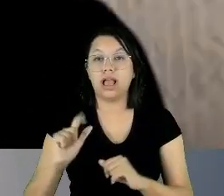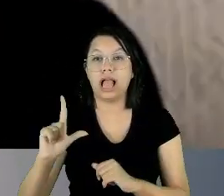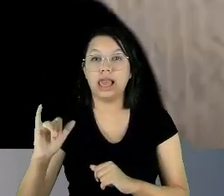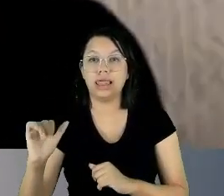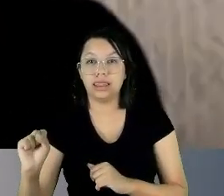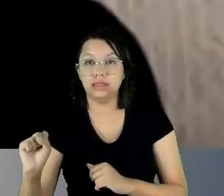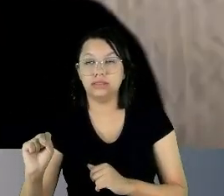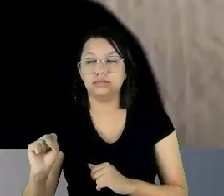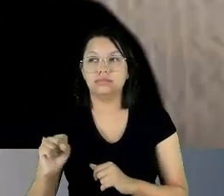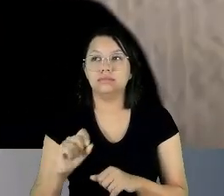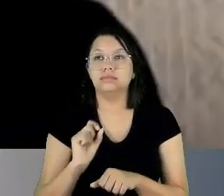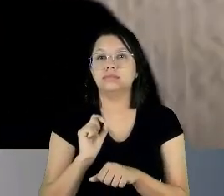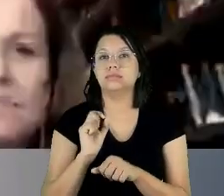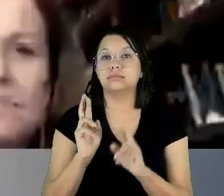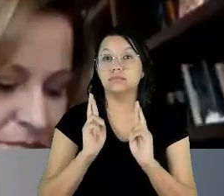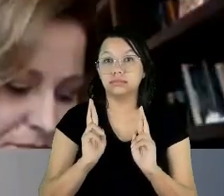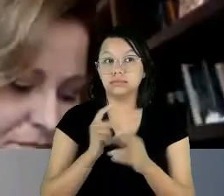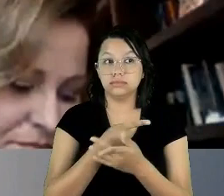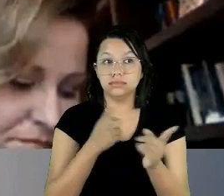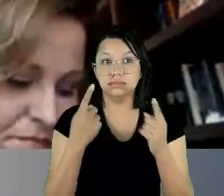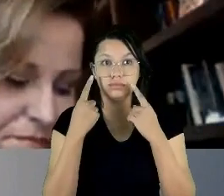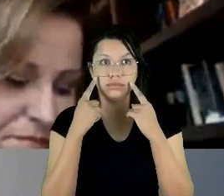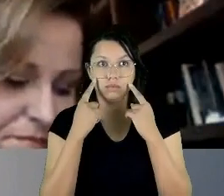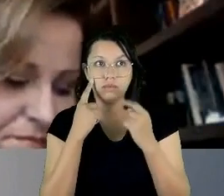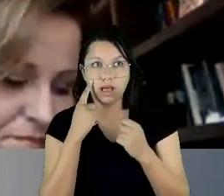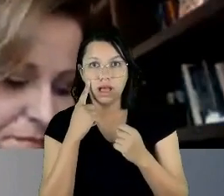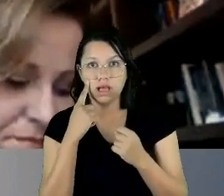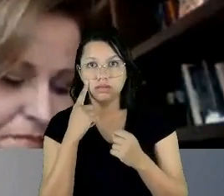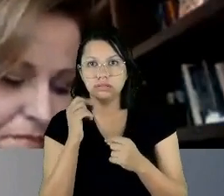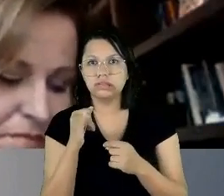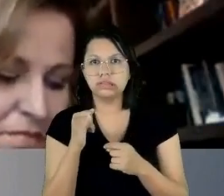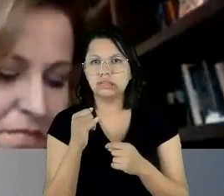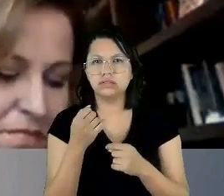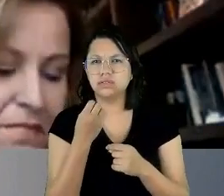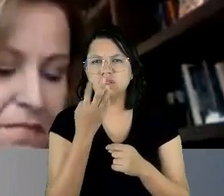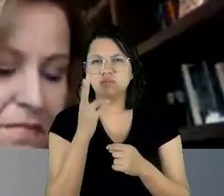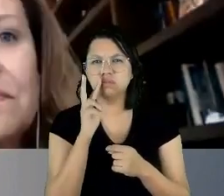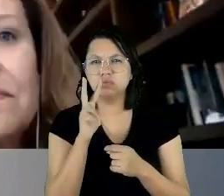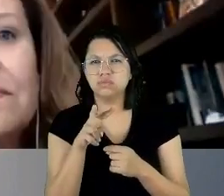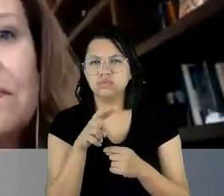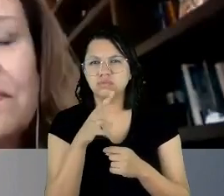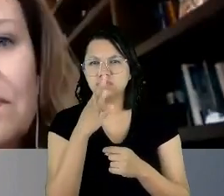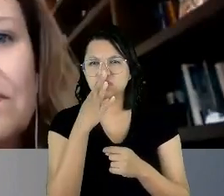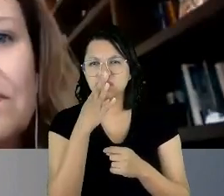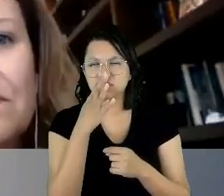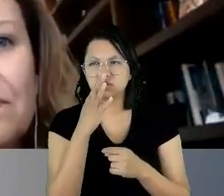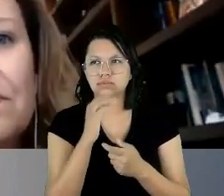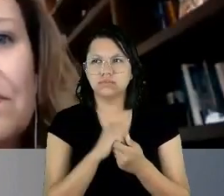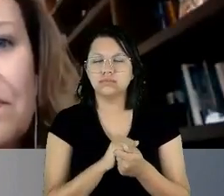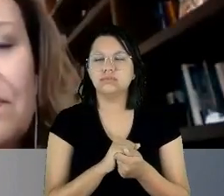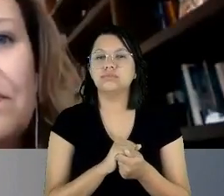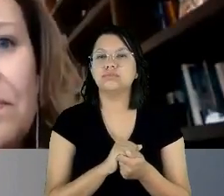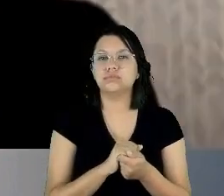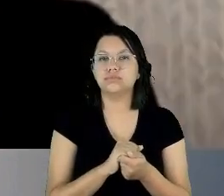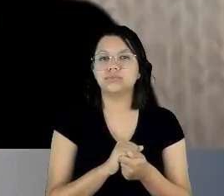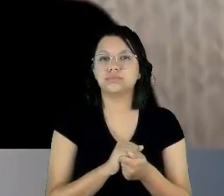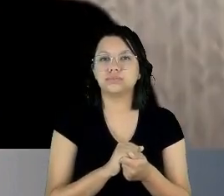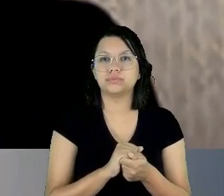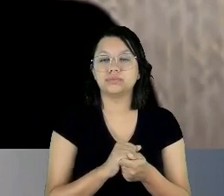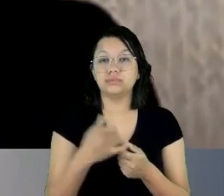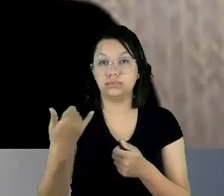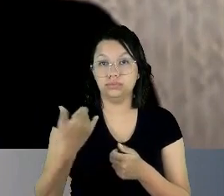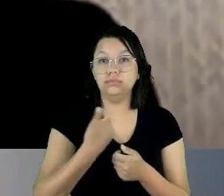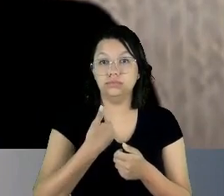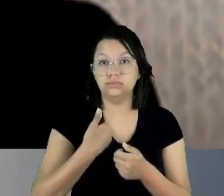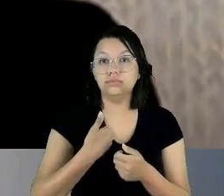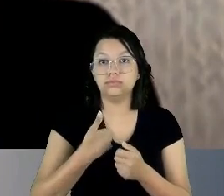aqui. Espero que vocês estejam vendo. Qualquer coisa, se não tiver bom de assistir ou de enxergar, me avisem